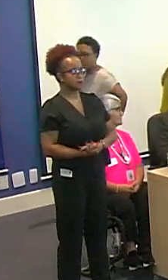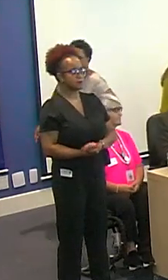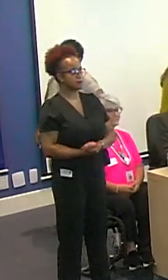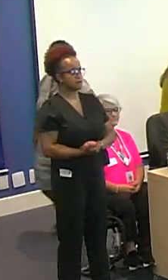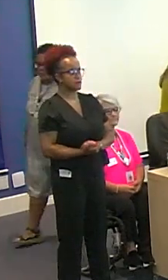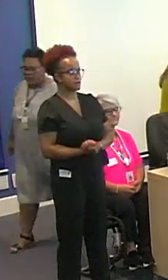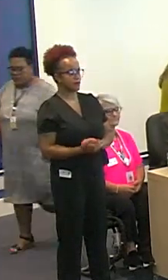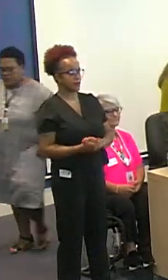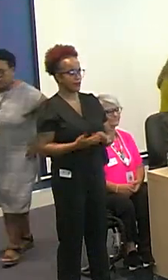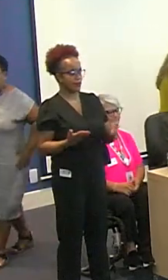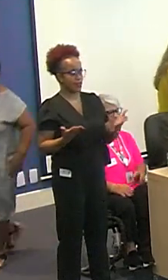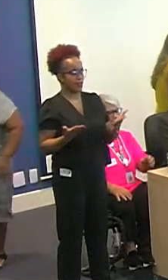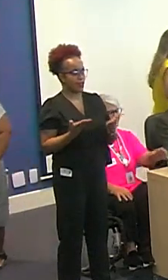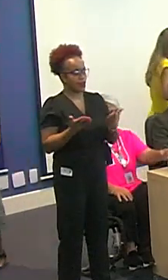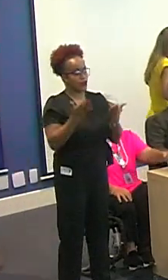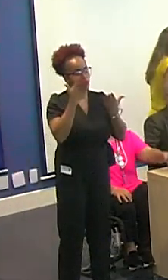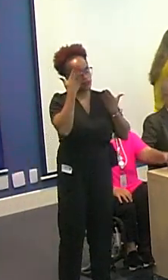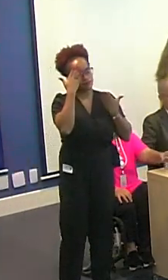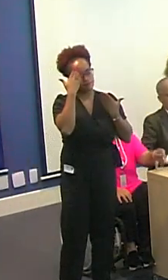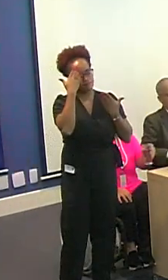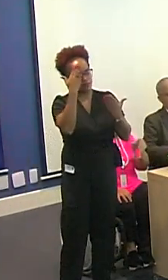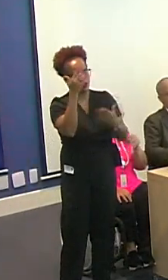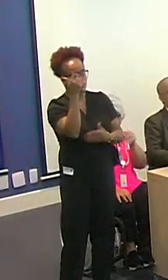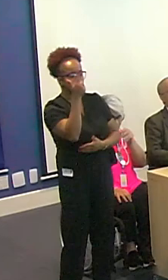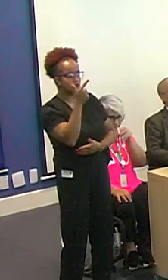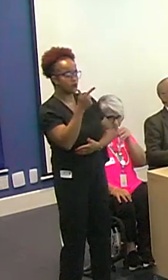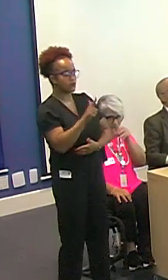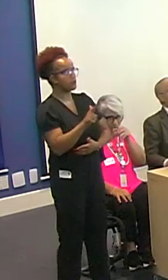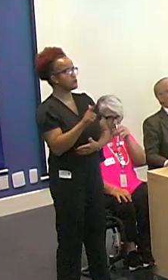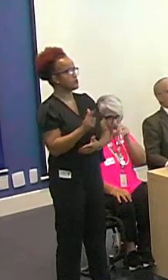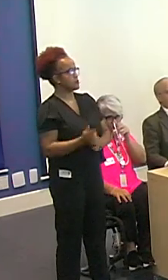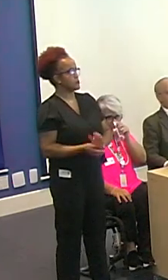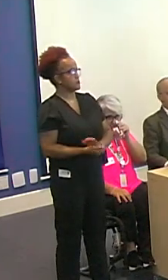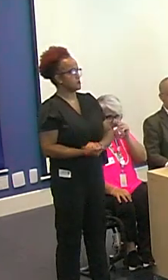Queria agradecer mais uma vez